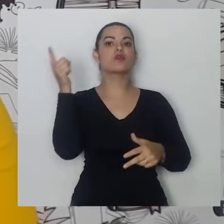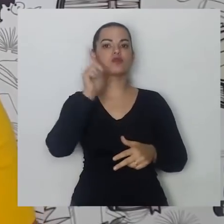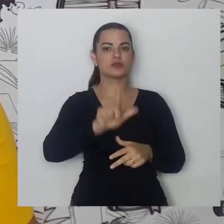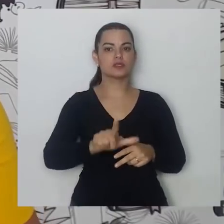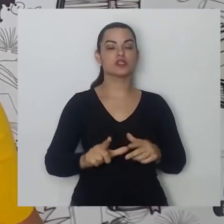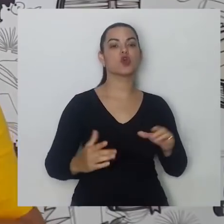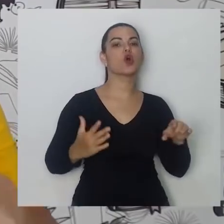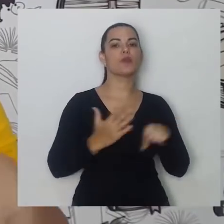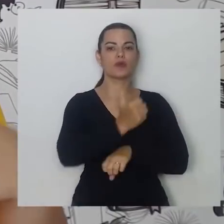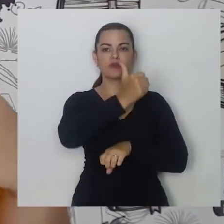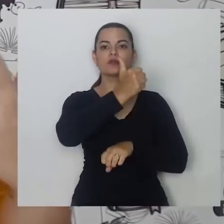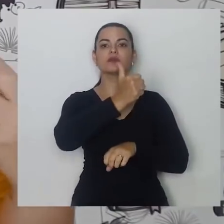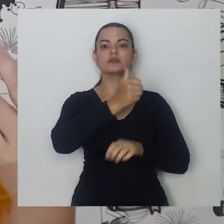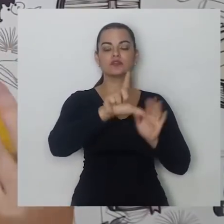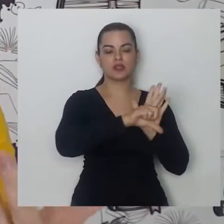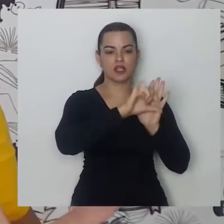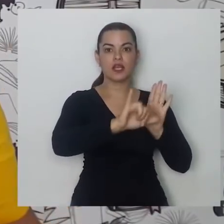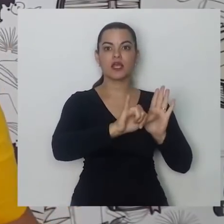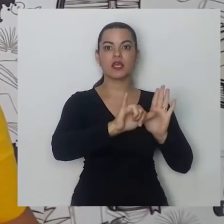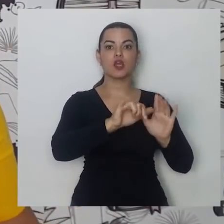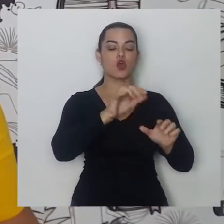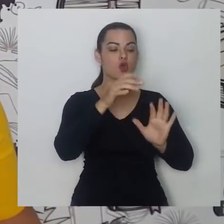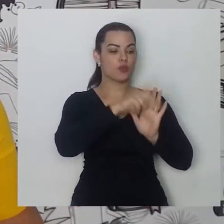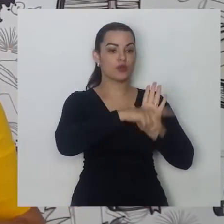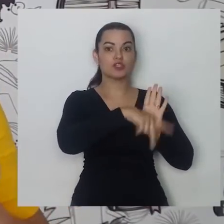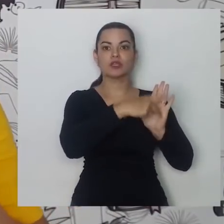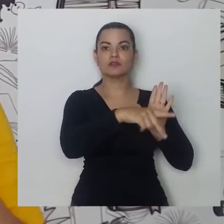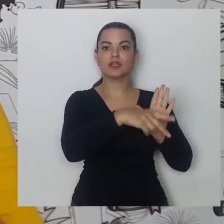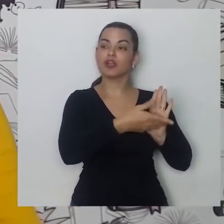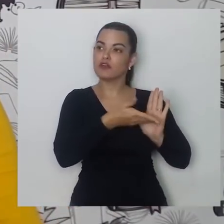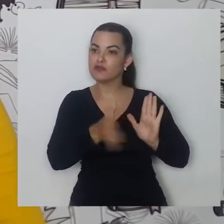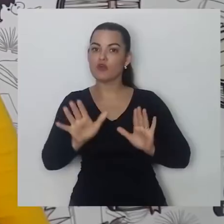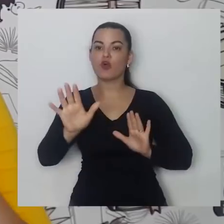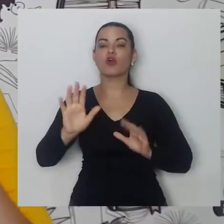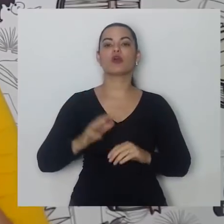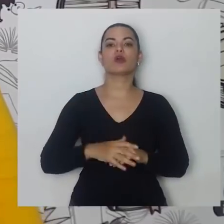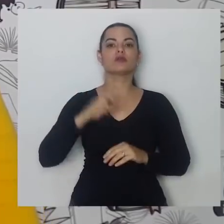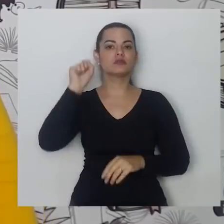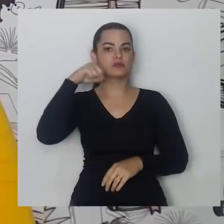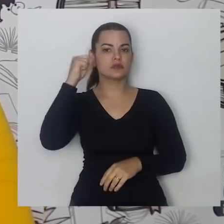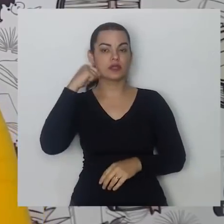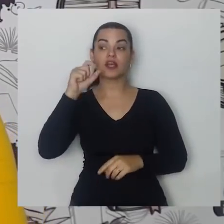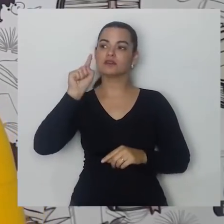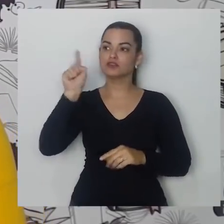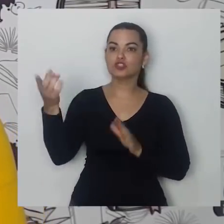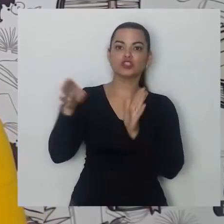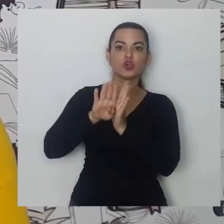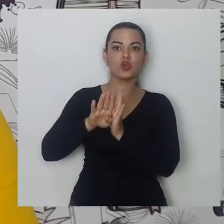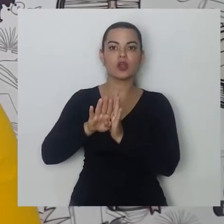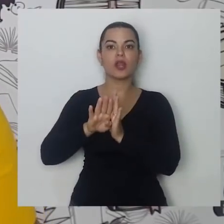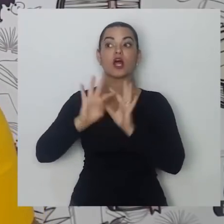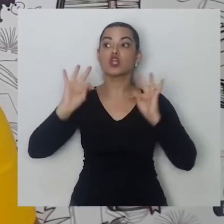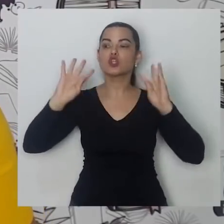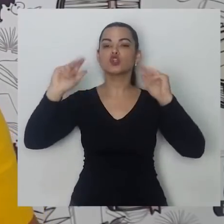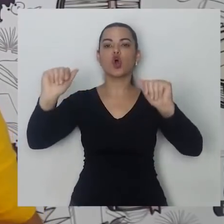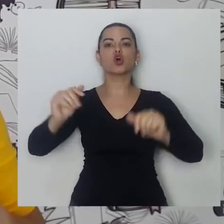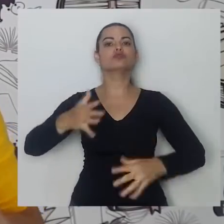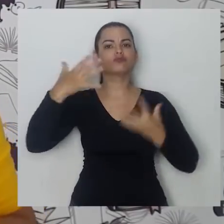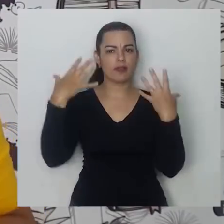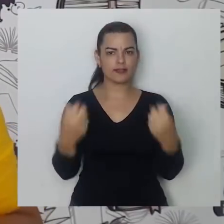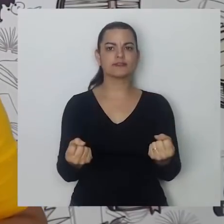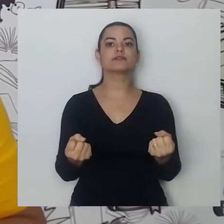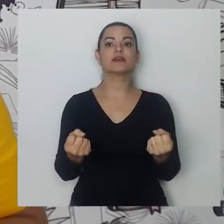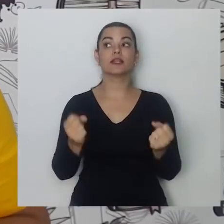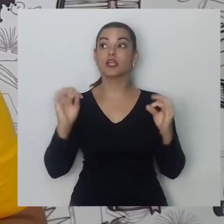dos Deputados. Esse projeto foi para o Senado e foi aprovado por unanimidade. Isso significa